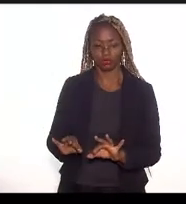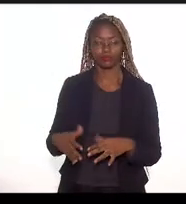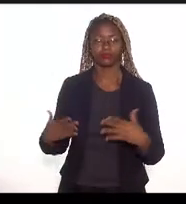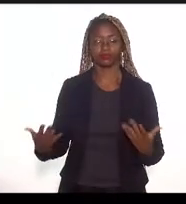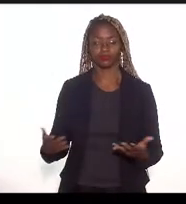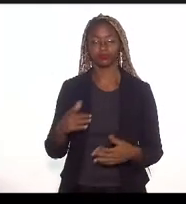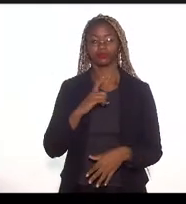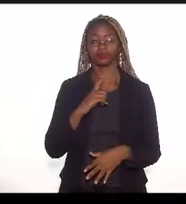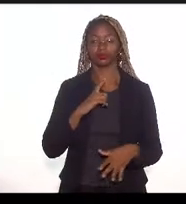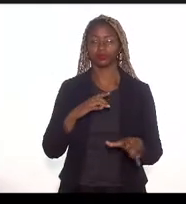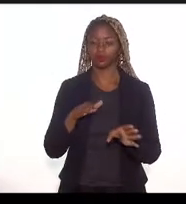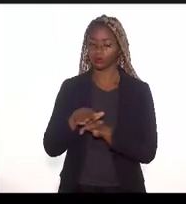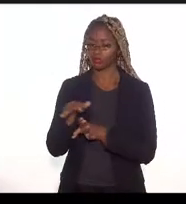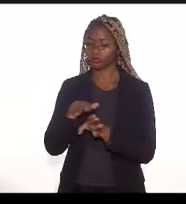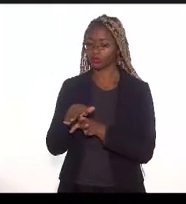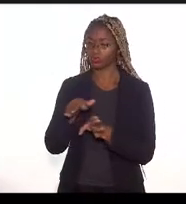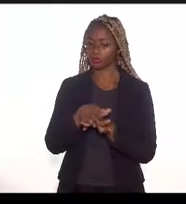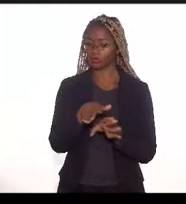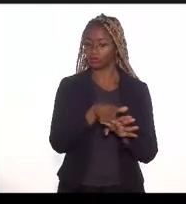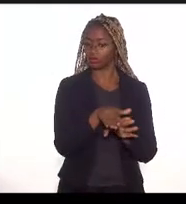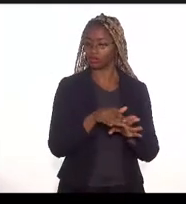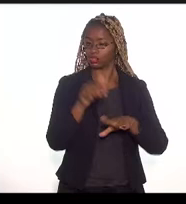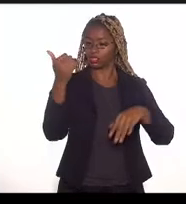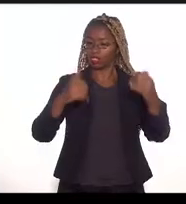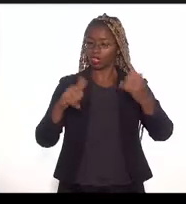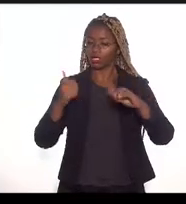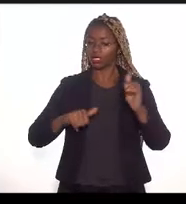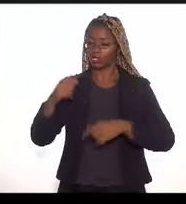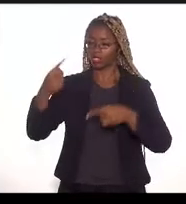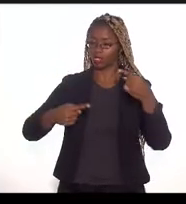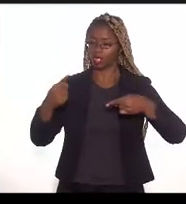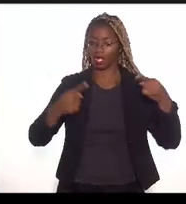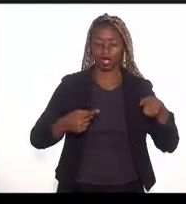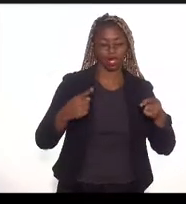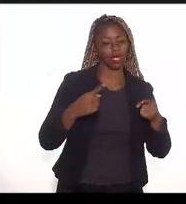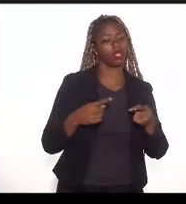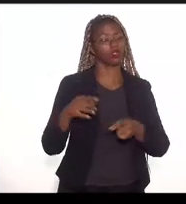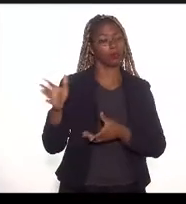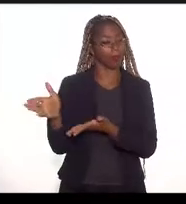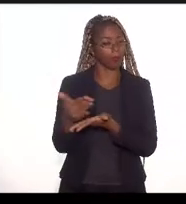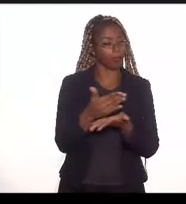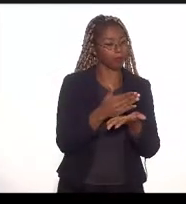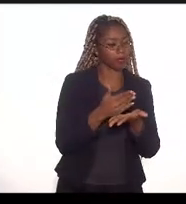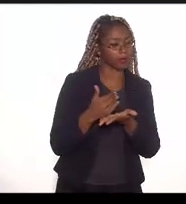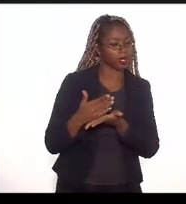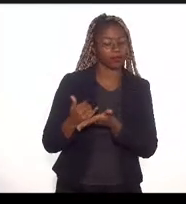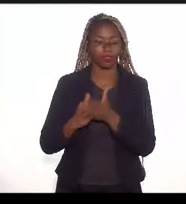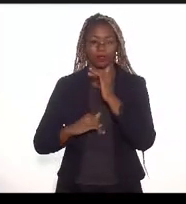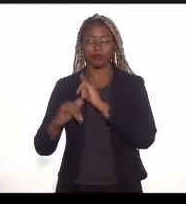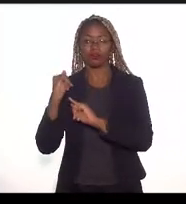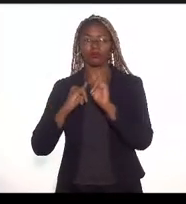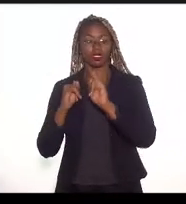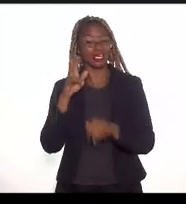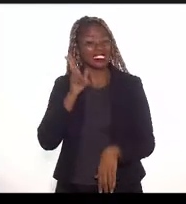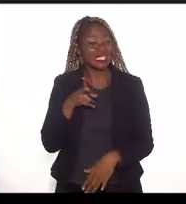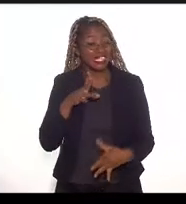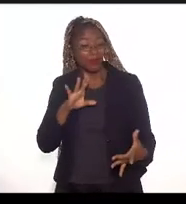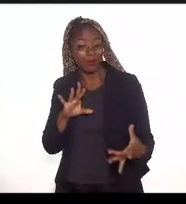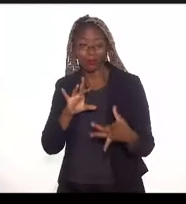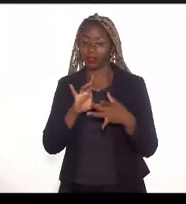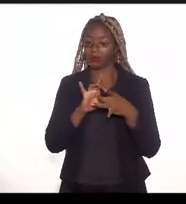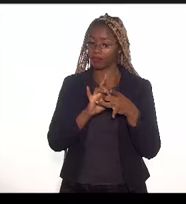documentação, fazemos uma análise prévia, debates, reuniões, coleta de informações e sempre alinhado com a